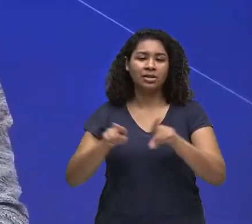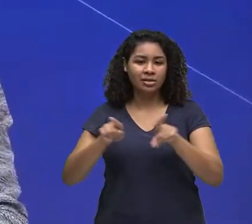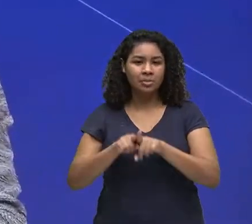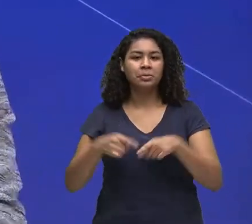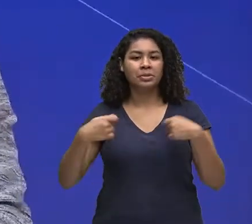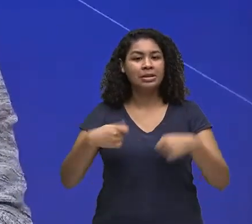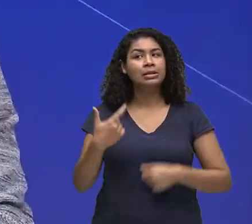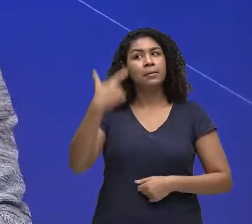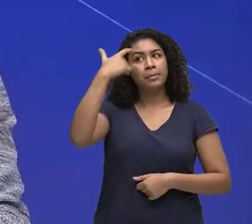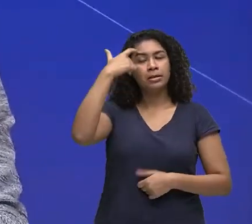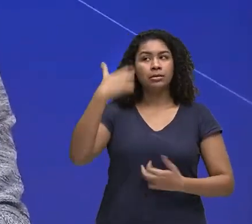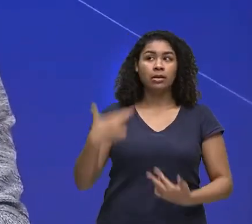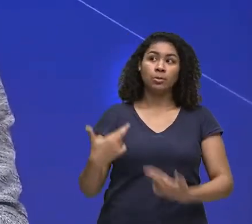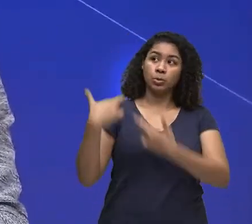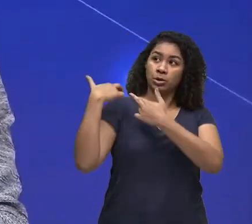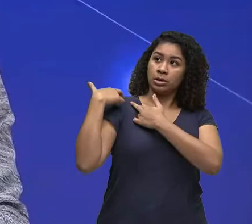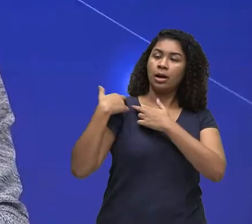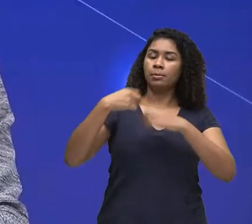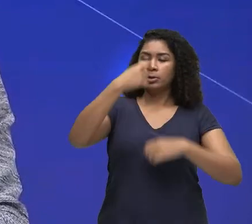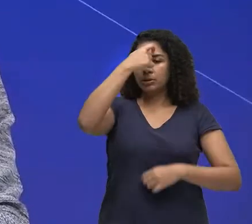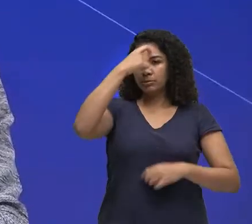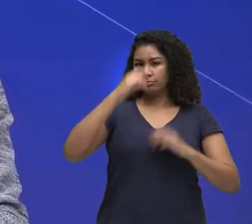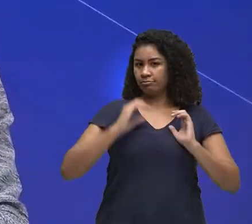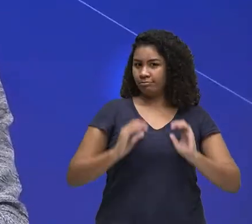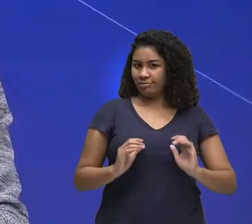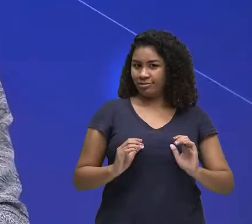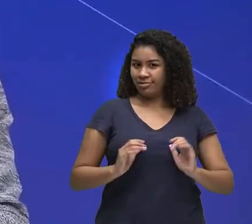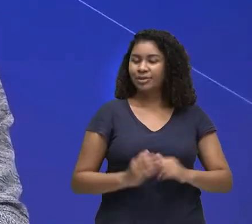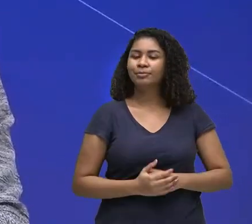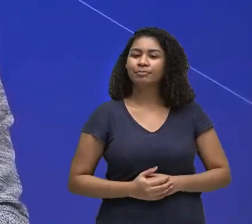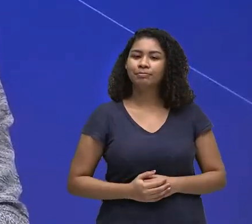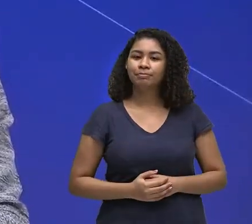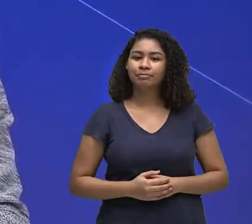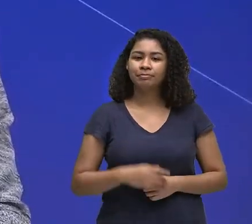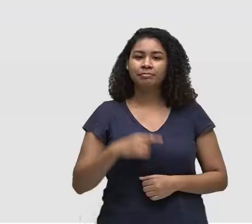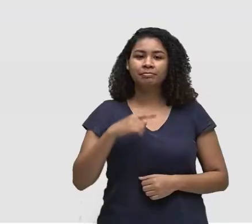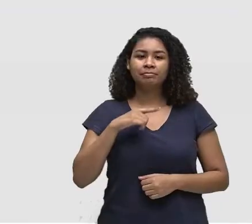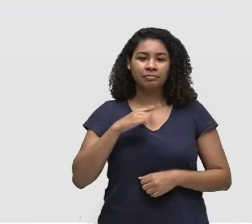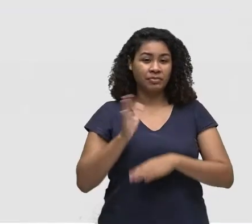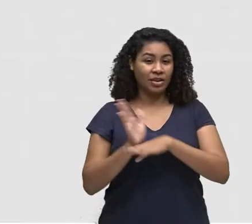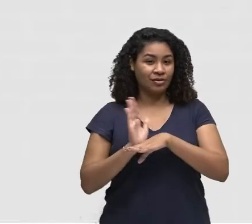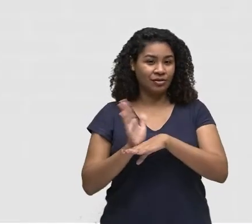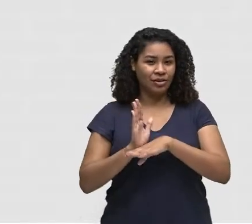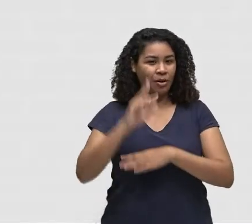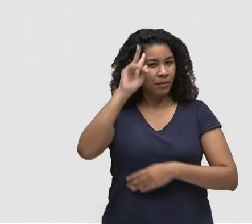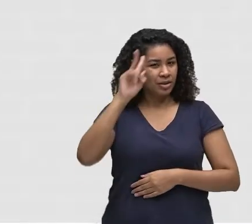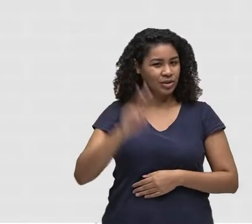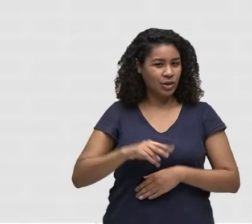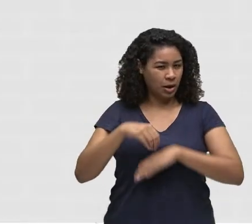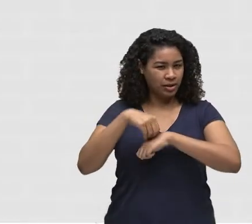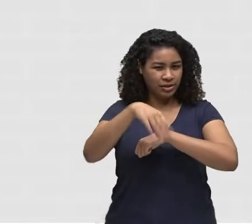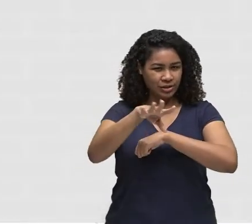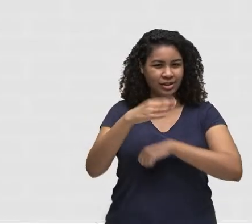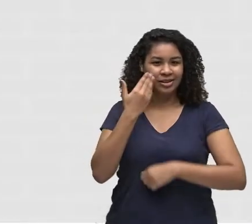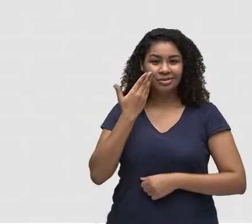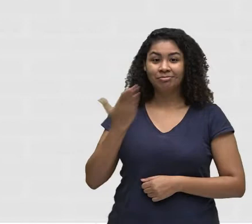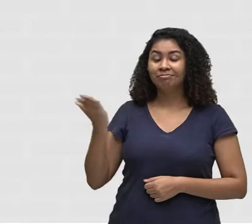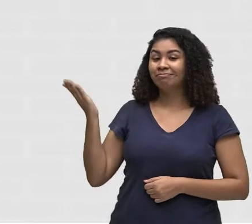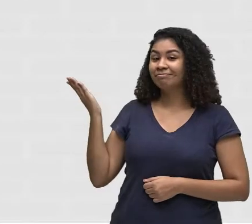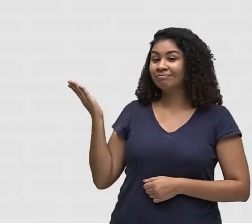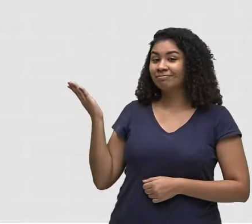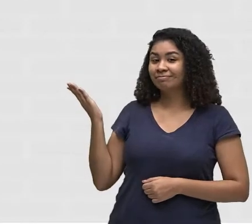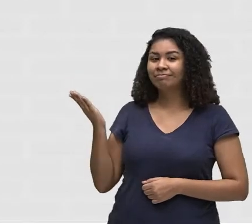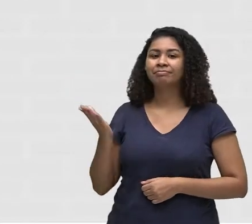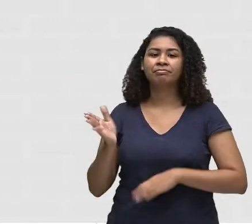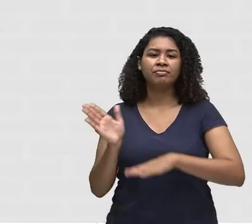aspectos da responsabilidade da cidadania. A gente tem sugestão de filme aí, a história de Gabby Douglas, né? Um